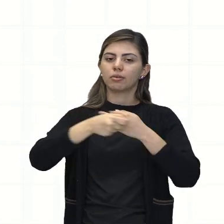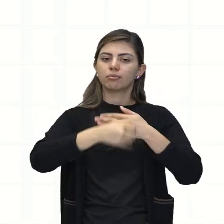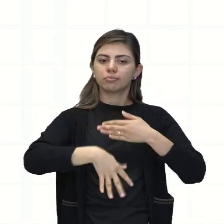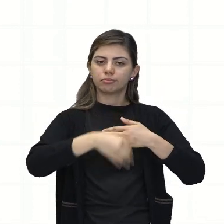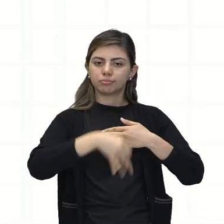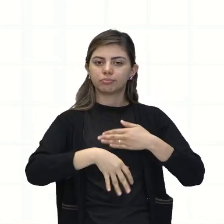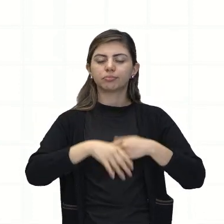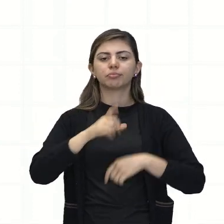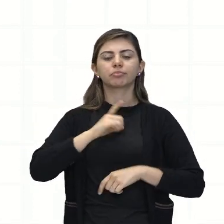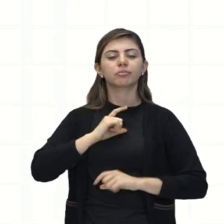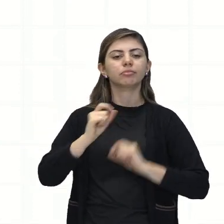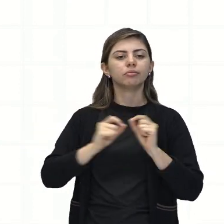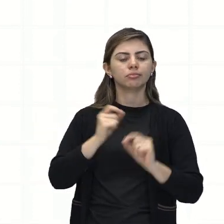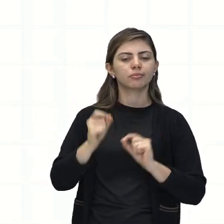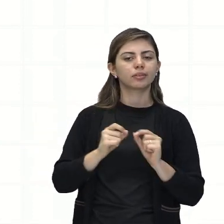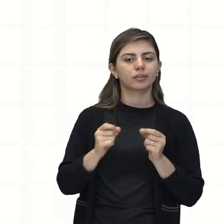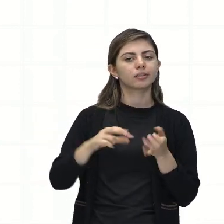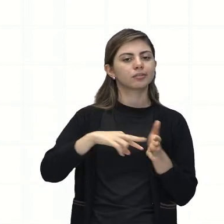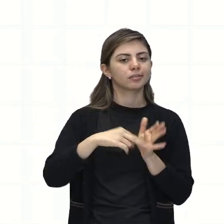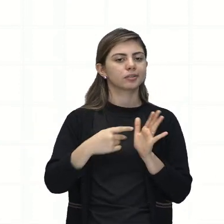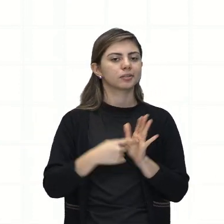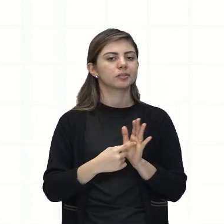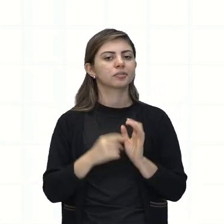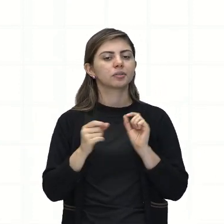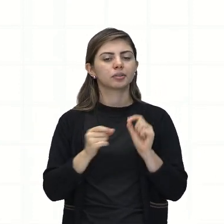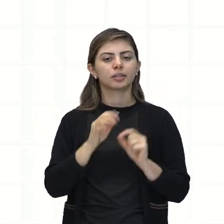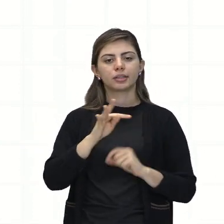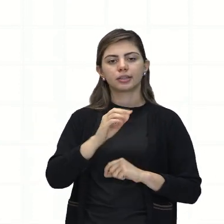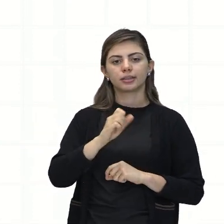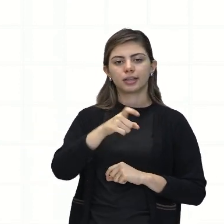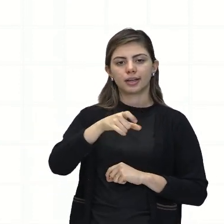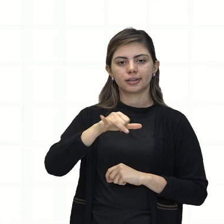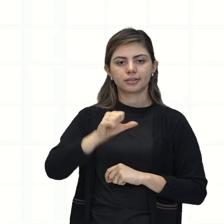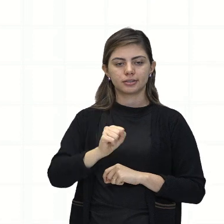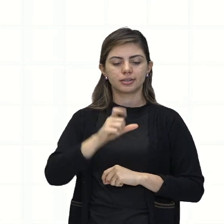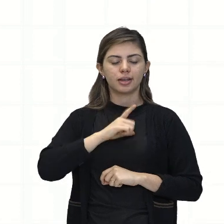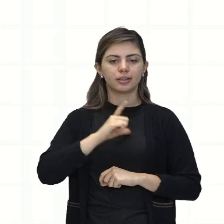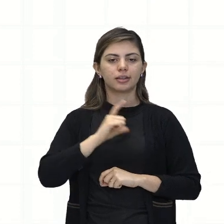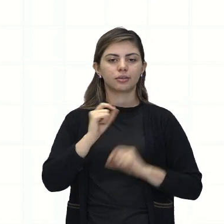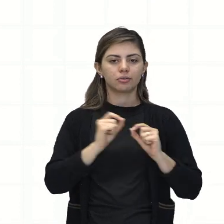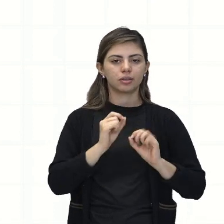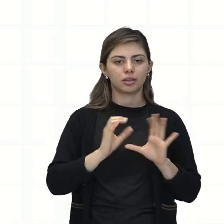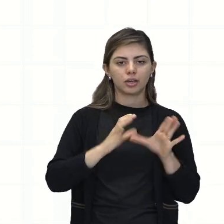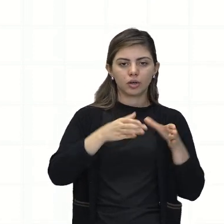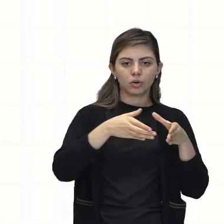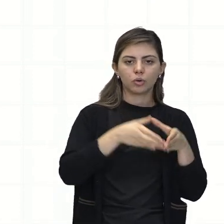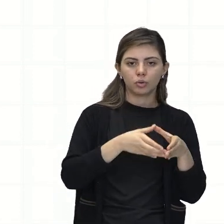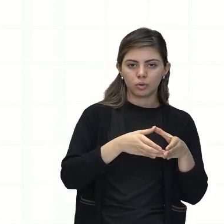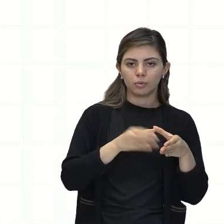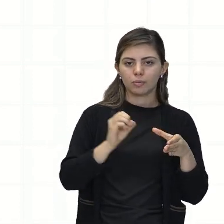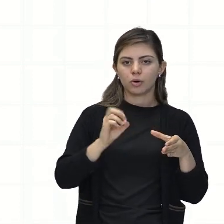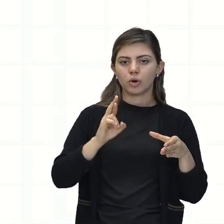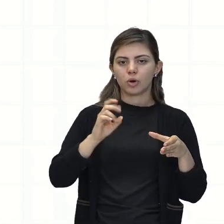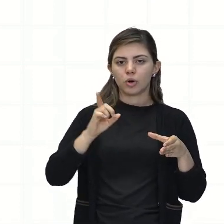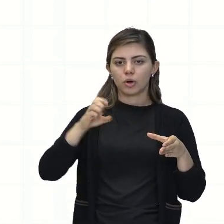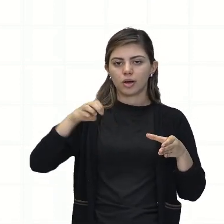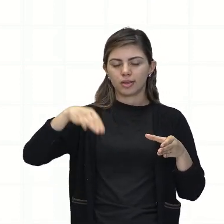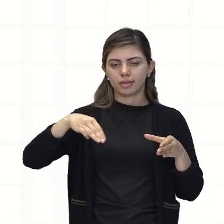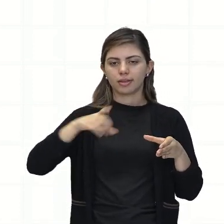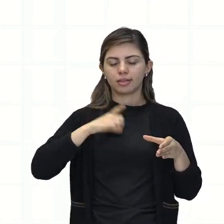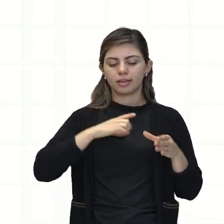ali um significado, né, de tax, arranjo, ordem e nomos de lei. Então, ele é